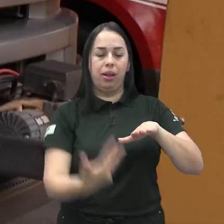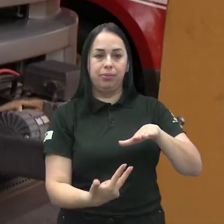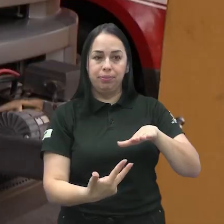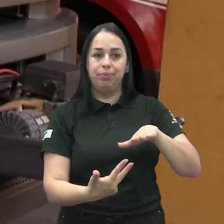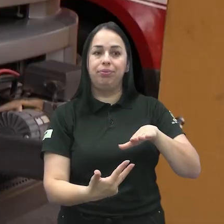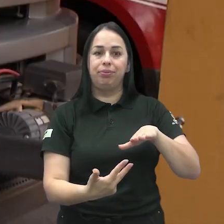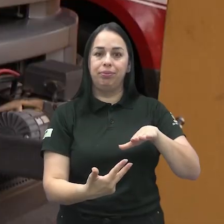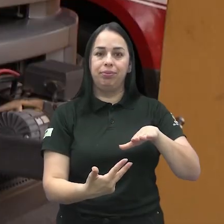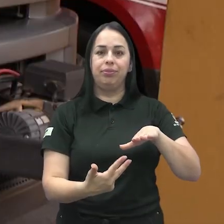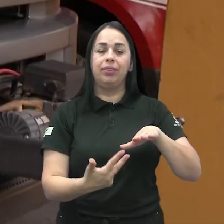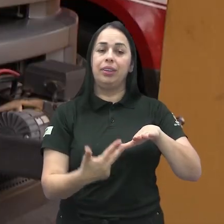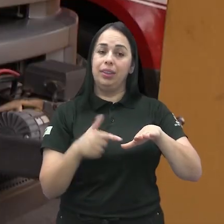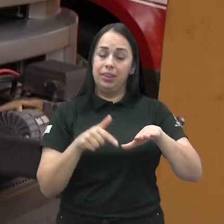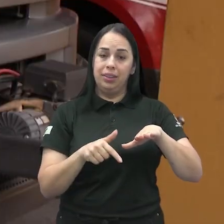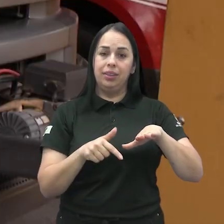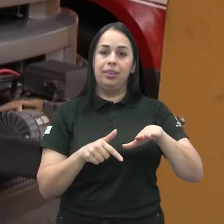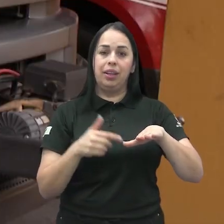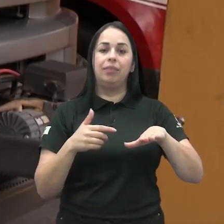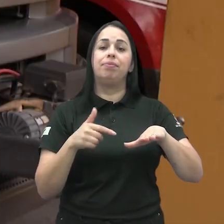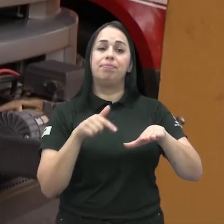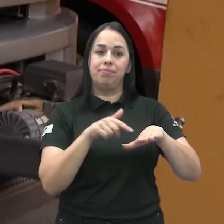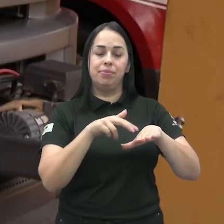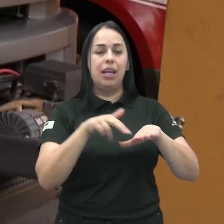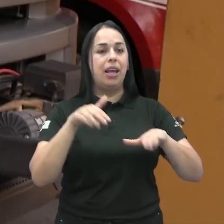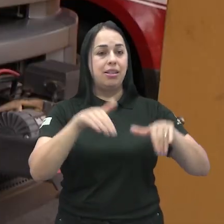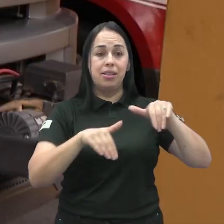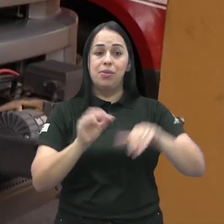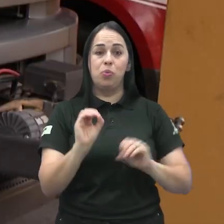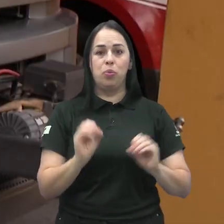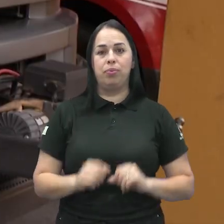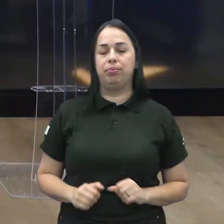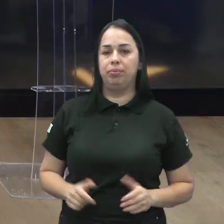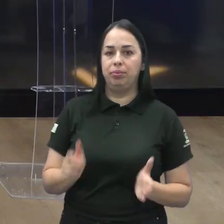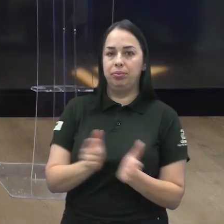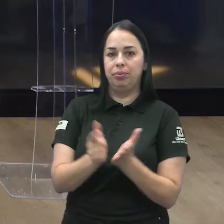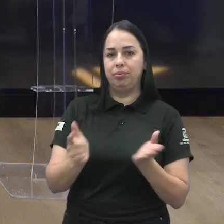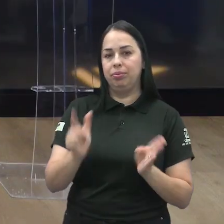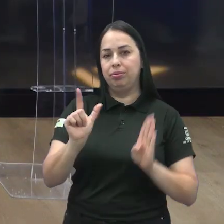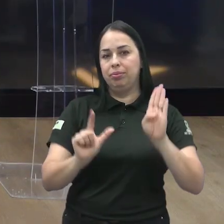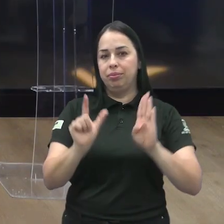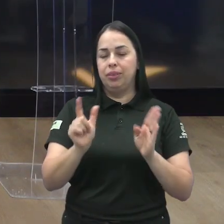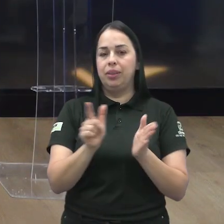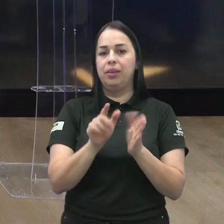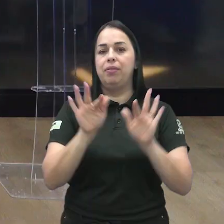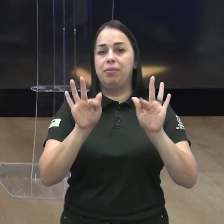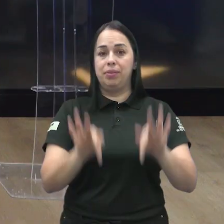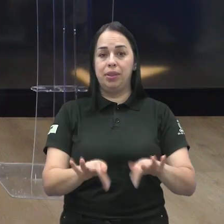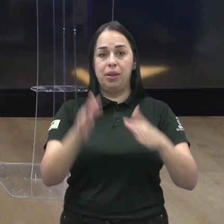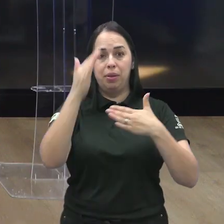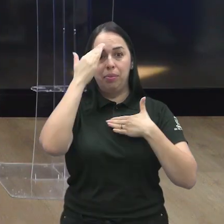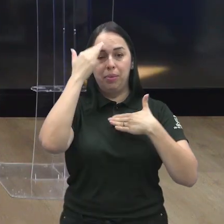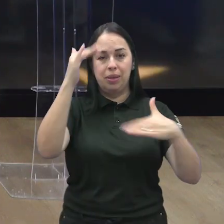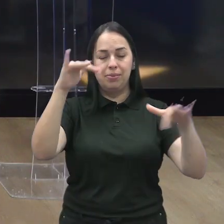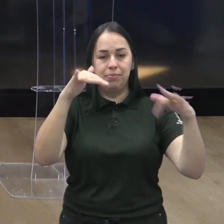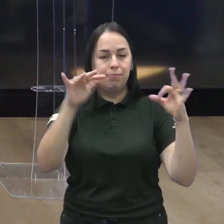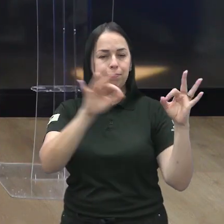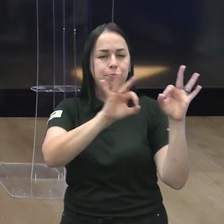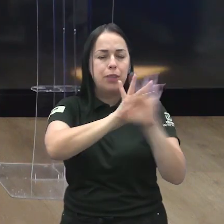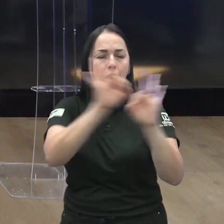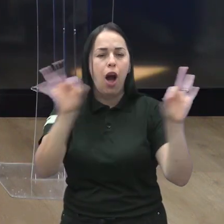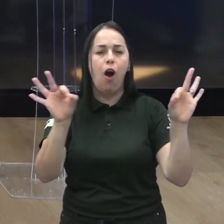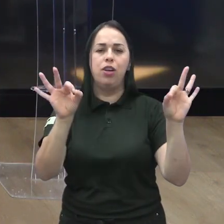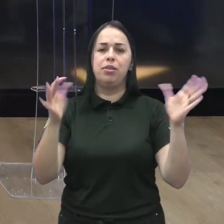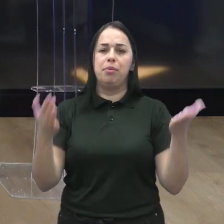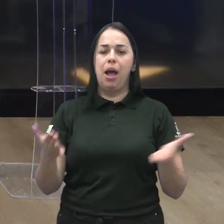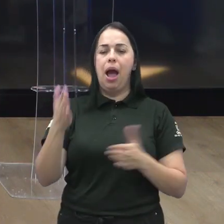executou, como também as habilidades insuficientes dela ali de natação, né? E o Boletim Legislativo de hoje fica por aqui. Muito bom ter